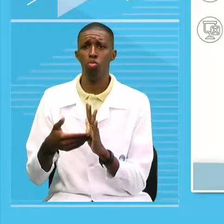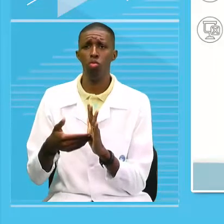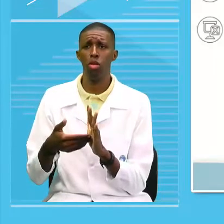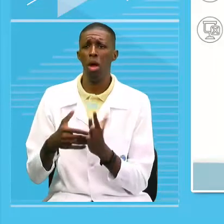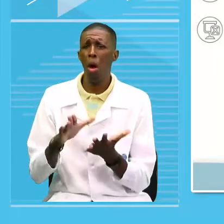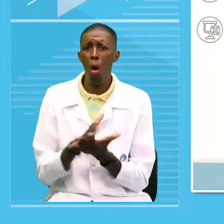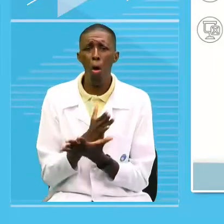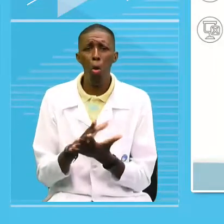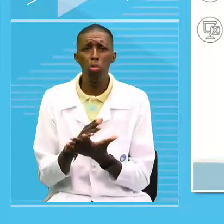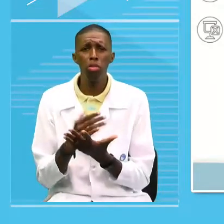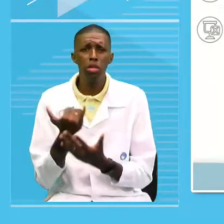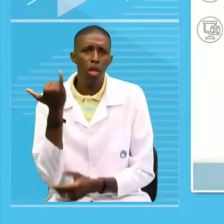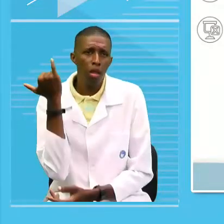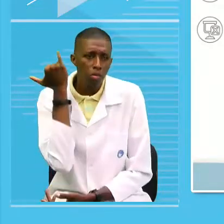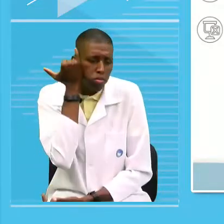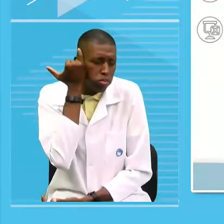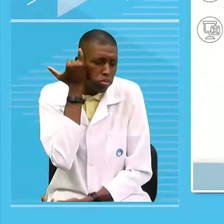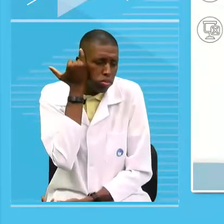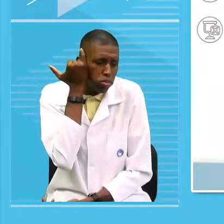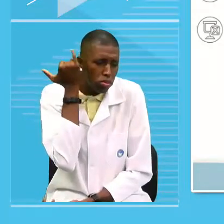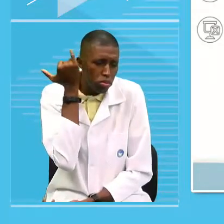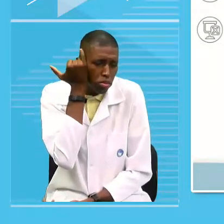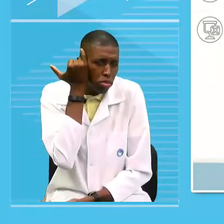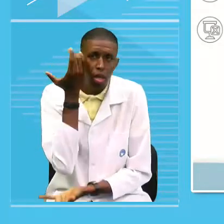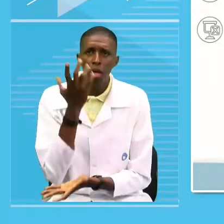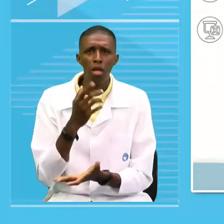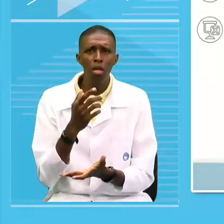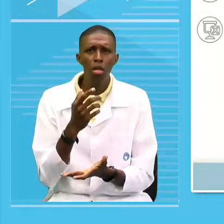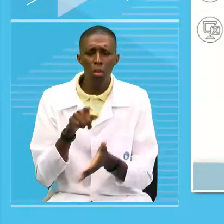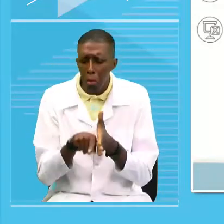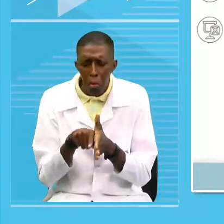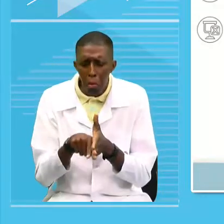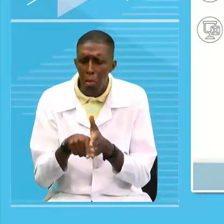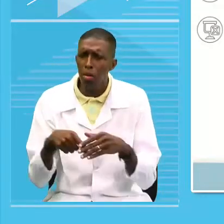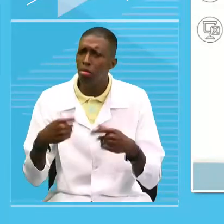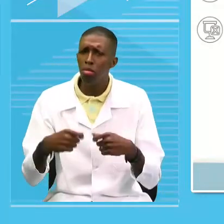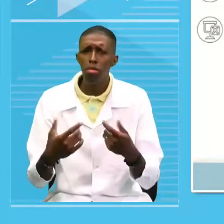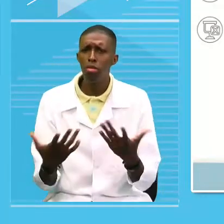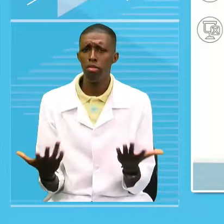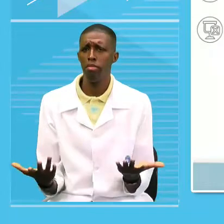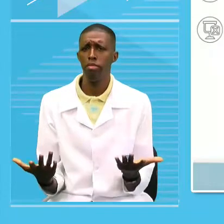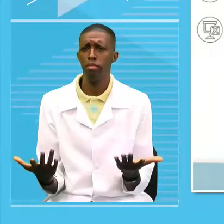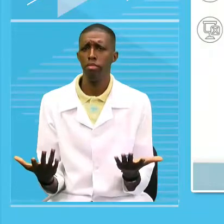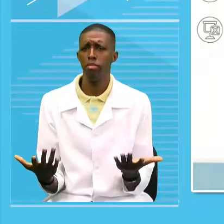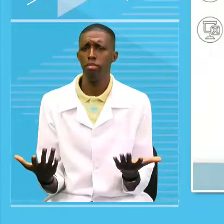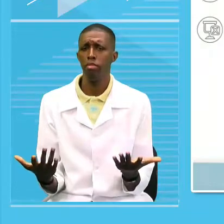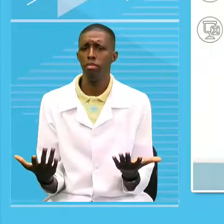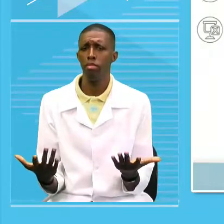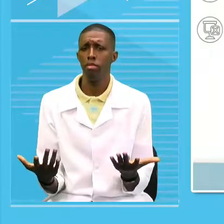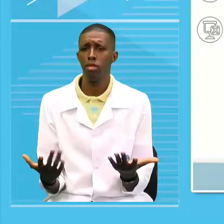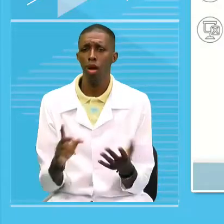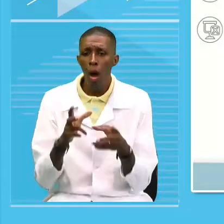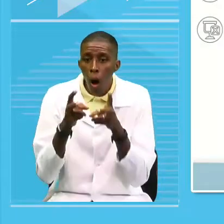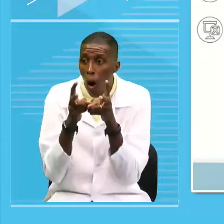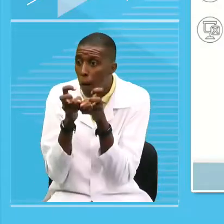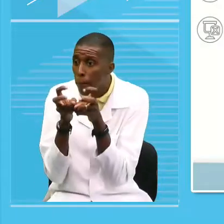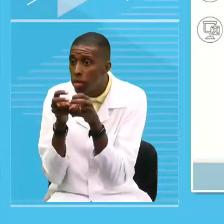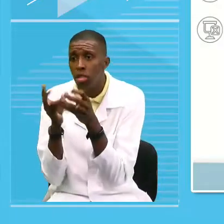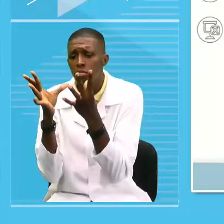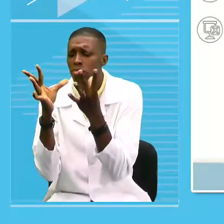eu fiquei com uma dúvida vendo todas essas discussões sobre o processo eleitoral de pessoas eu vi que quase